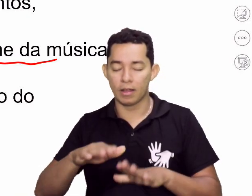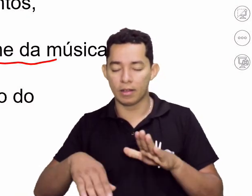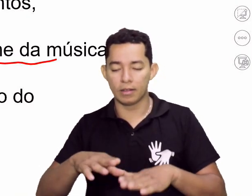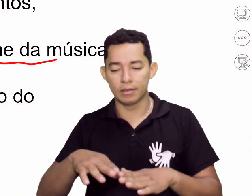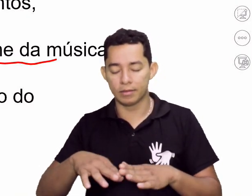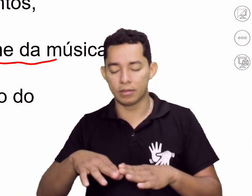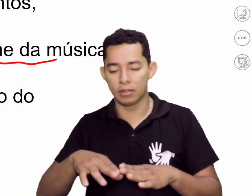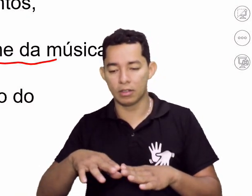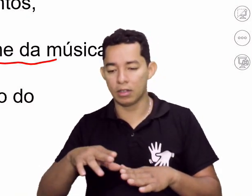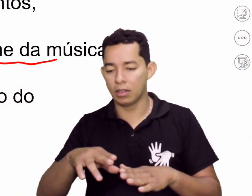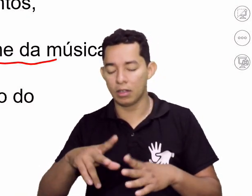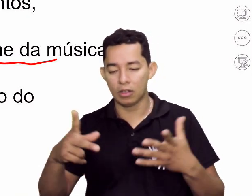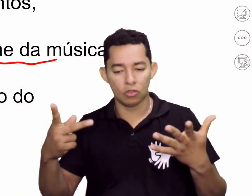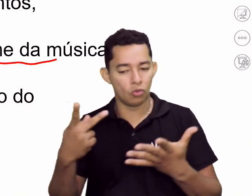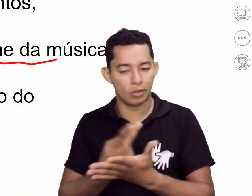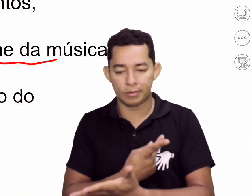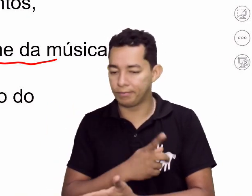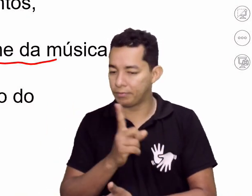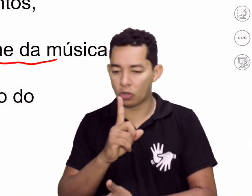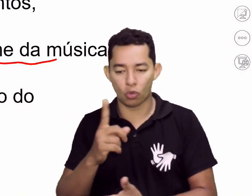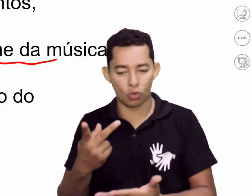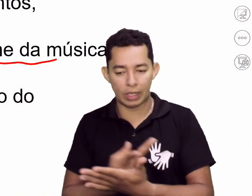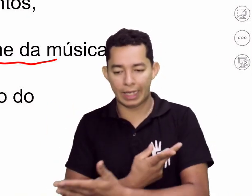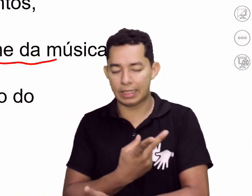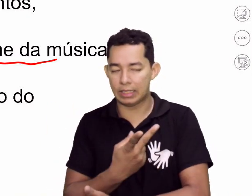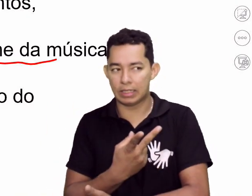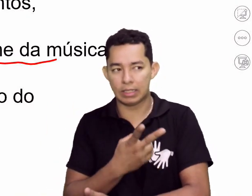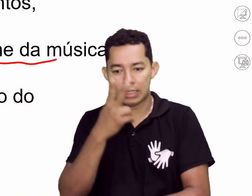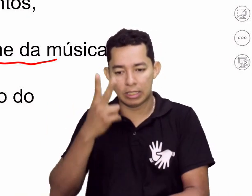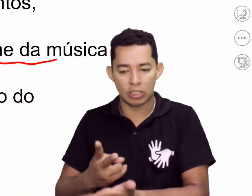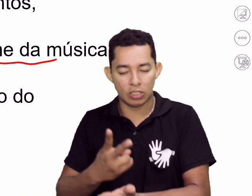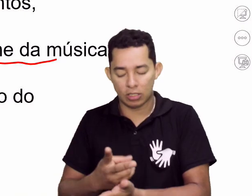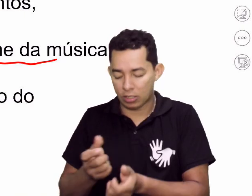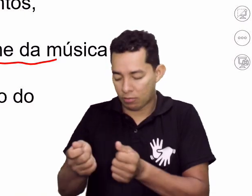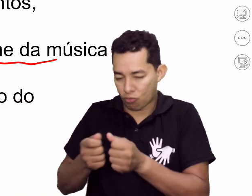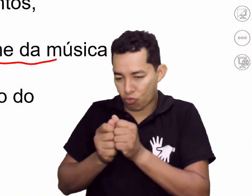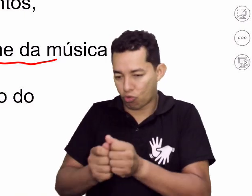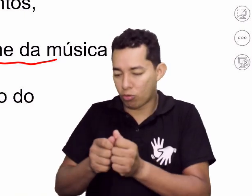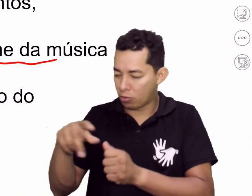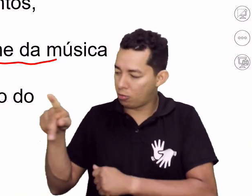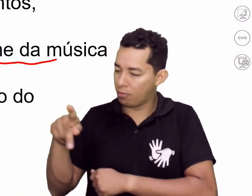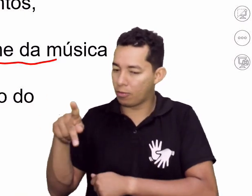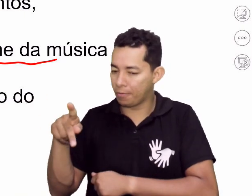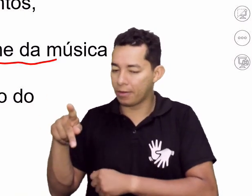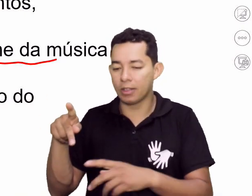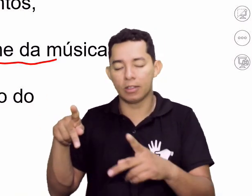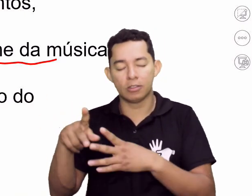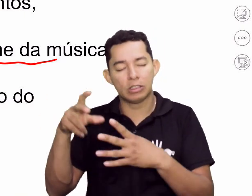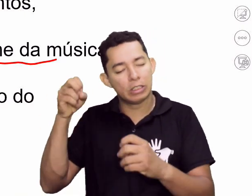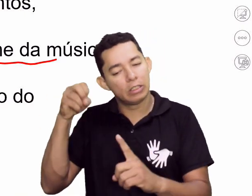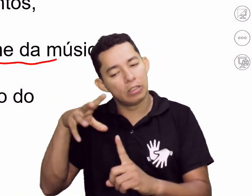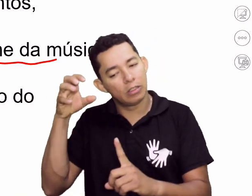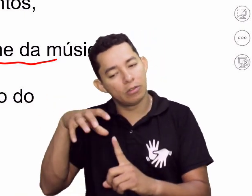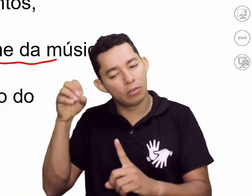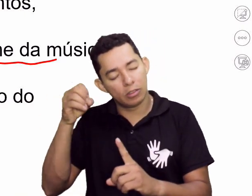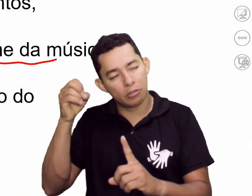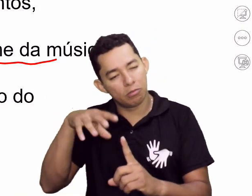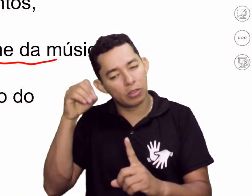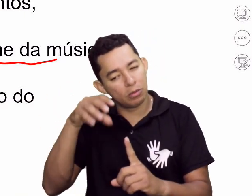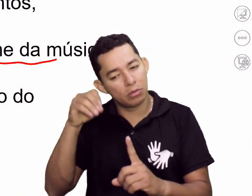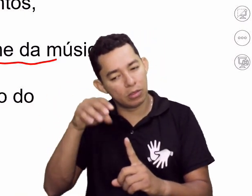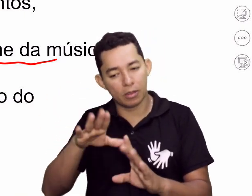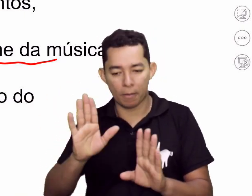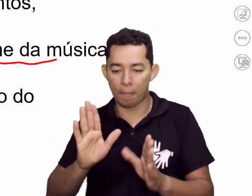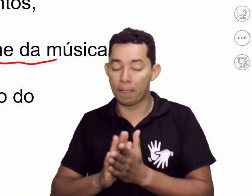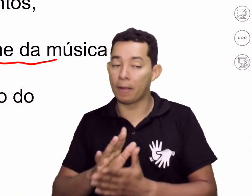sua professora vai poder estar ali do seu lado para lhe dizer como é que é. Vai ter um momento que é você e você e